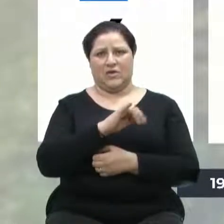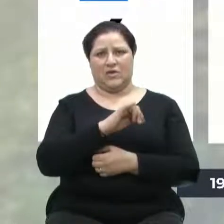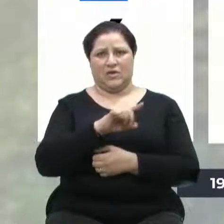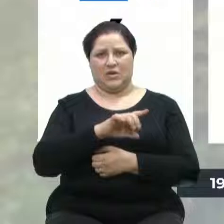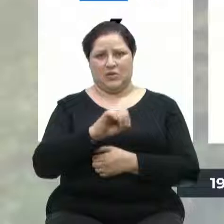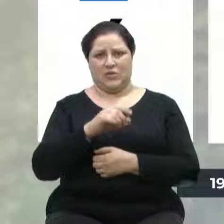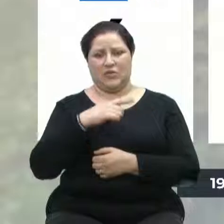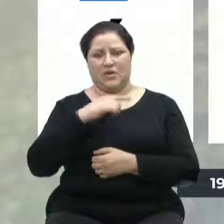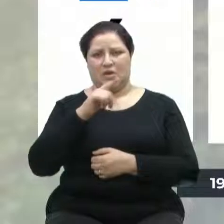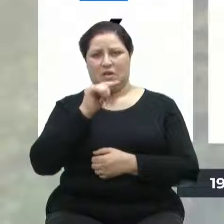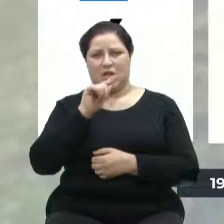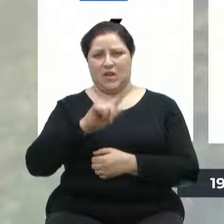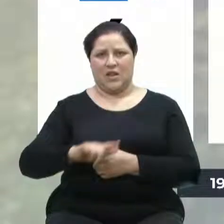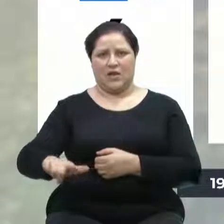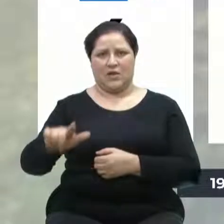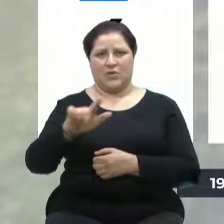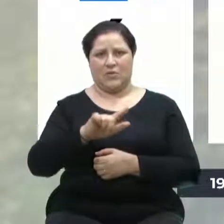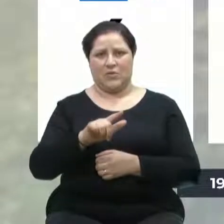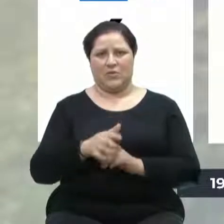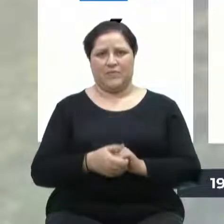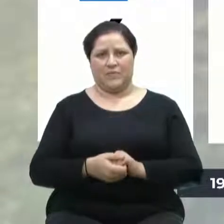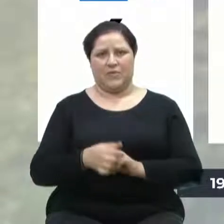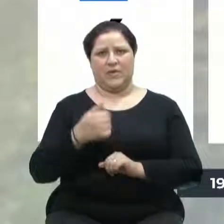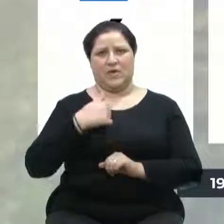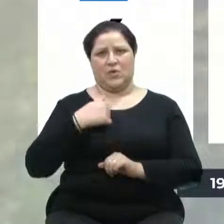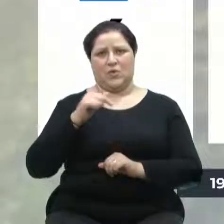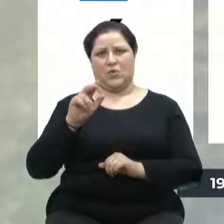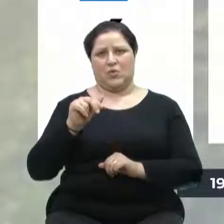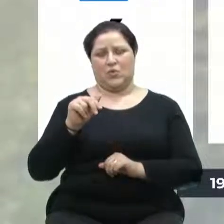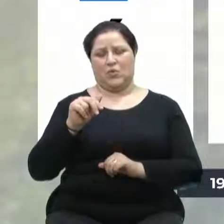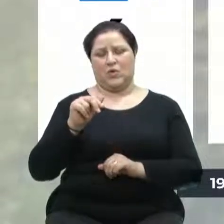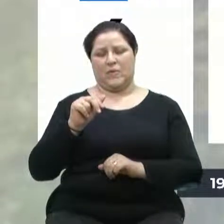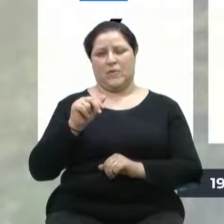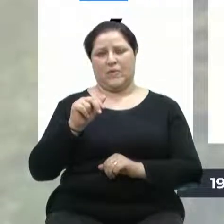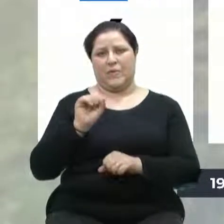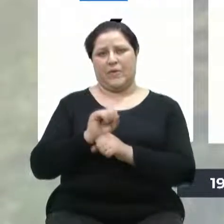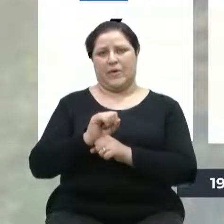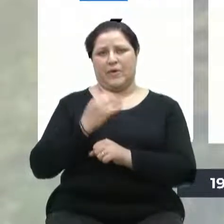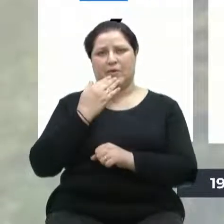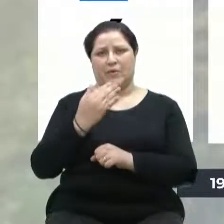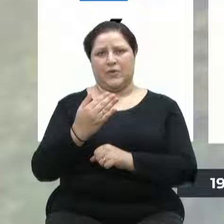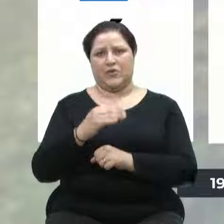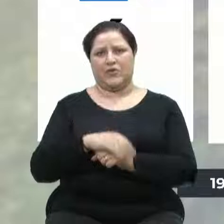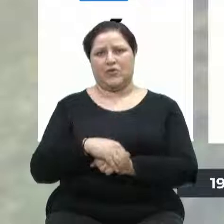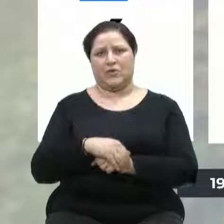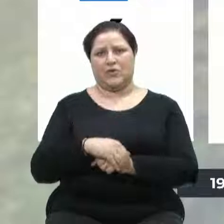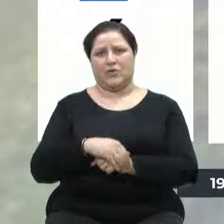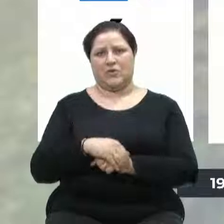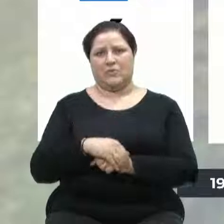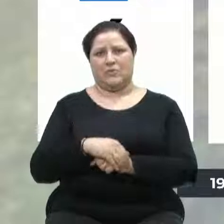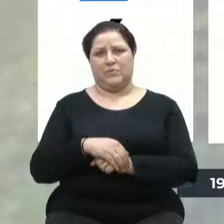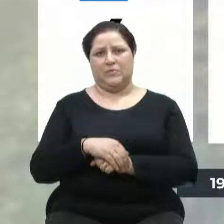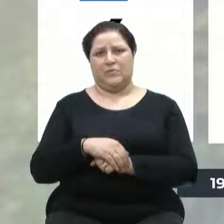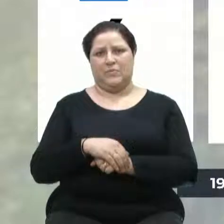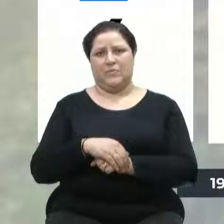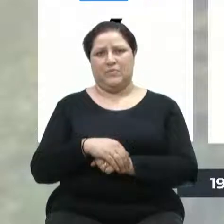E aqui, eu quero dizer para os senhores, que essa vereadora nunca deixou de fazer solicitações de nem